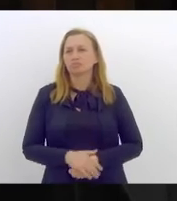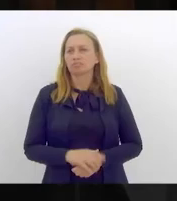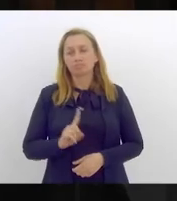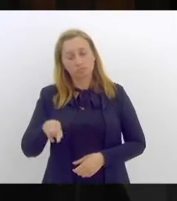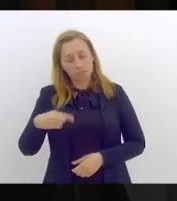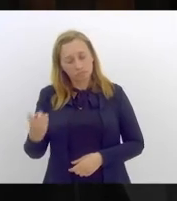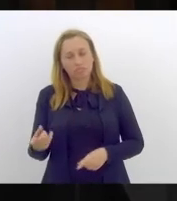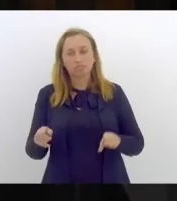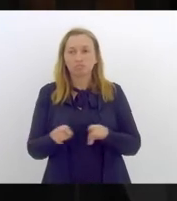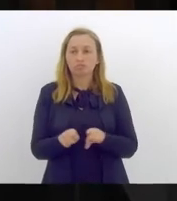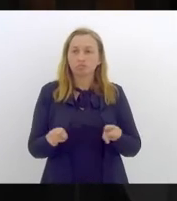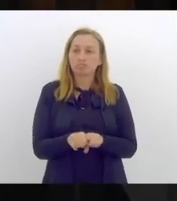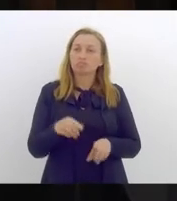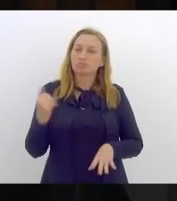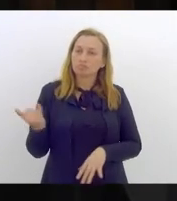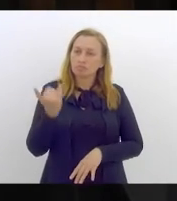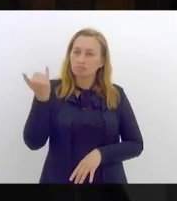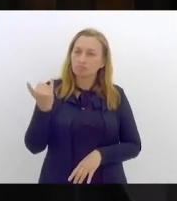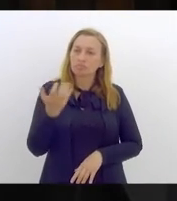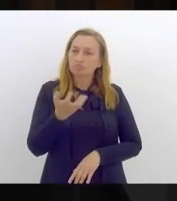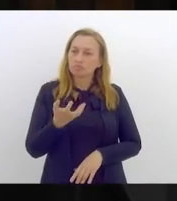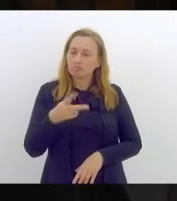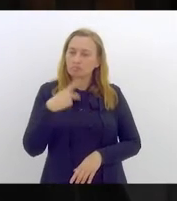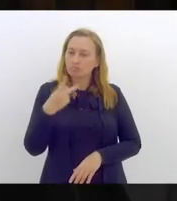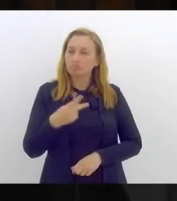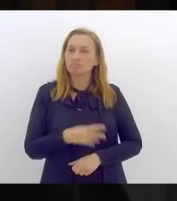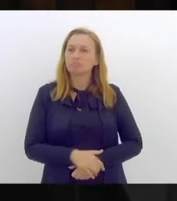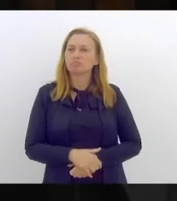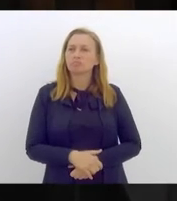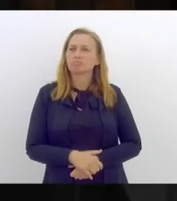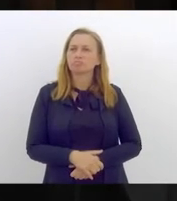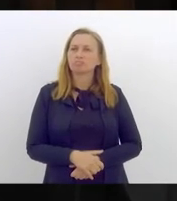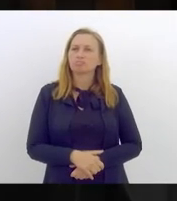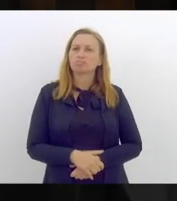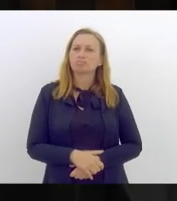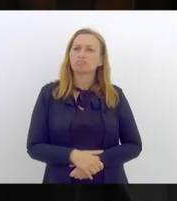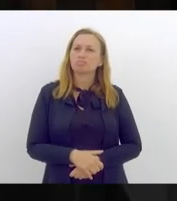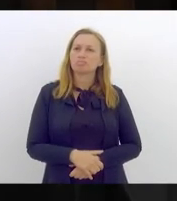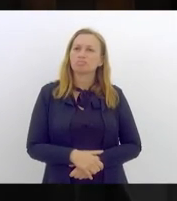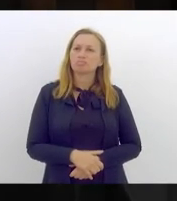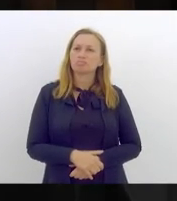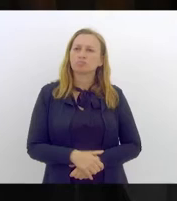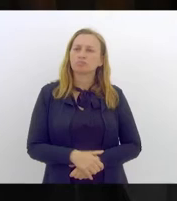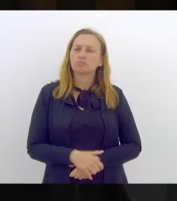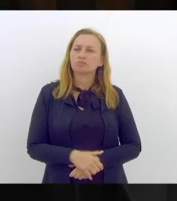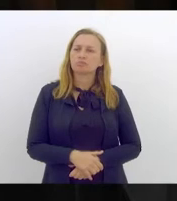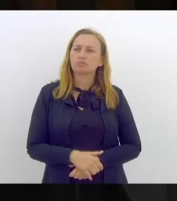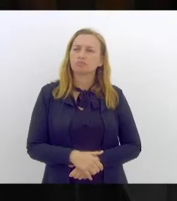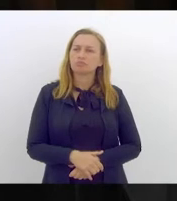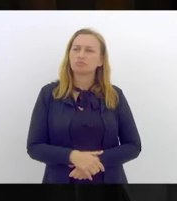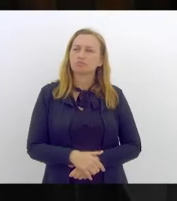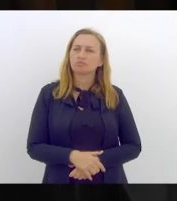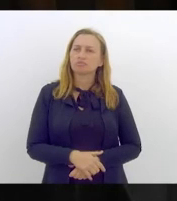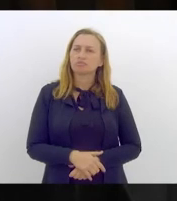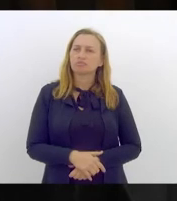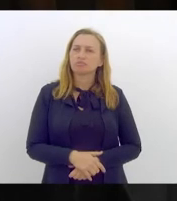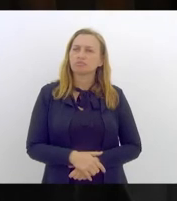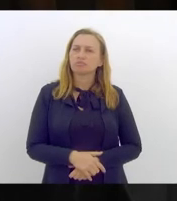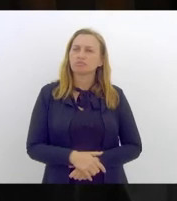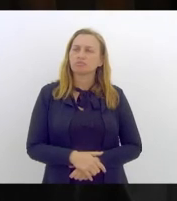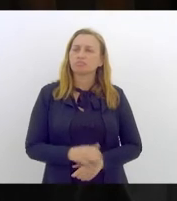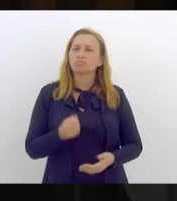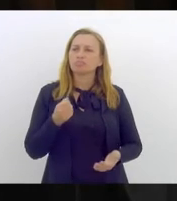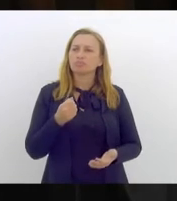Outro ponto importante que eu quero destacar é a não previsão de pagamento do piso nacional